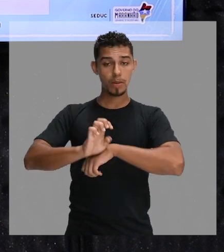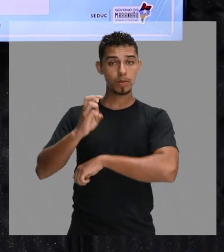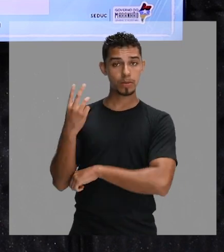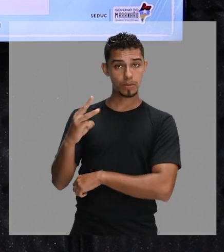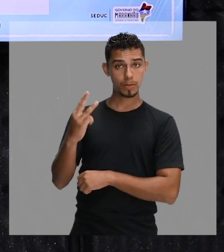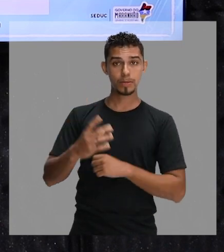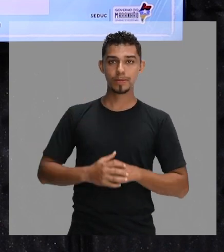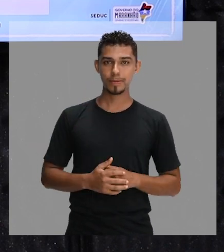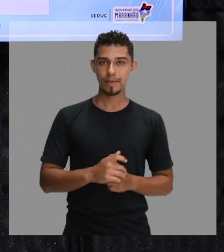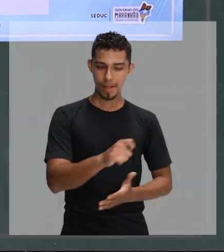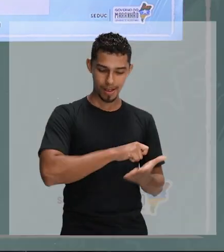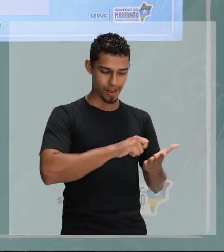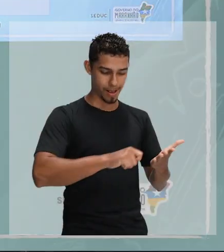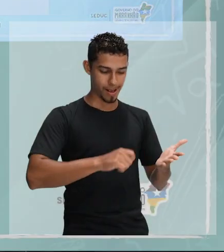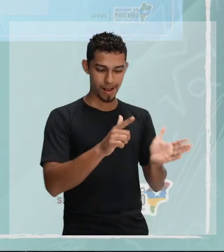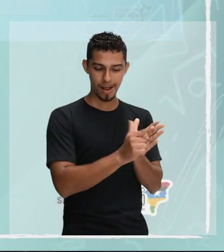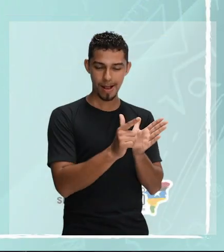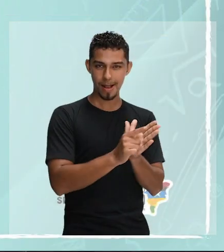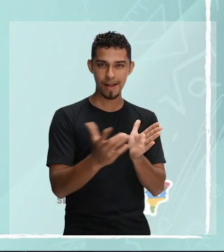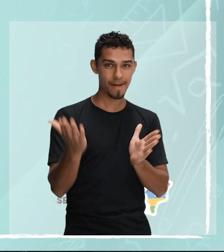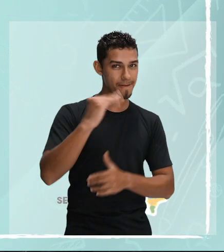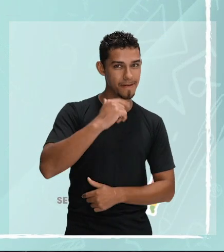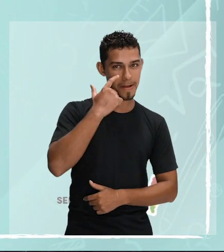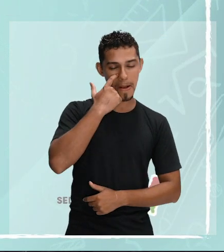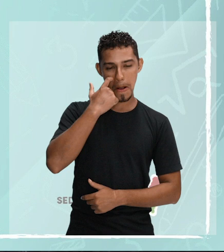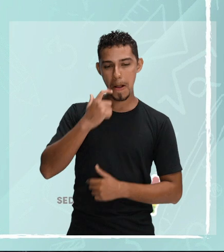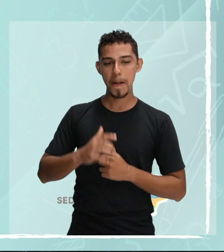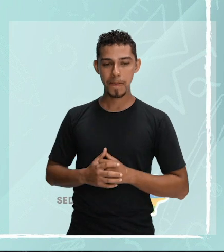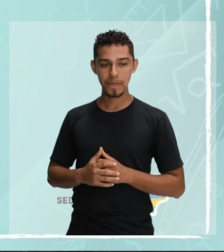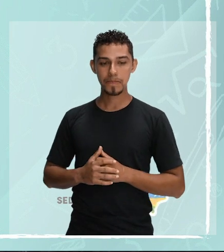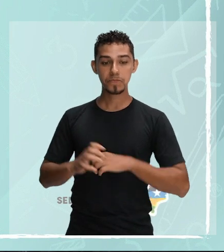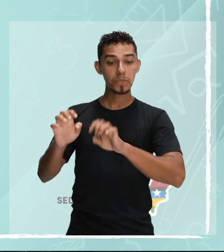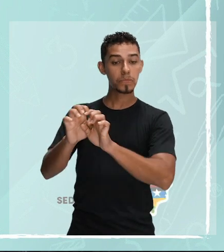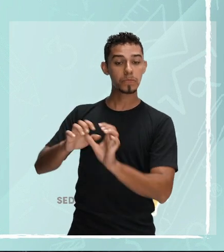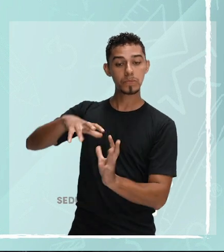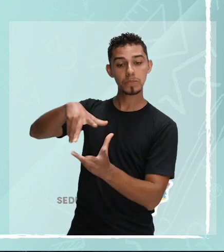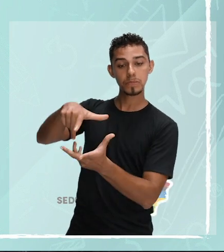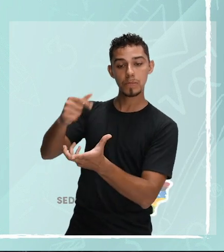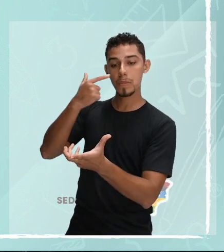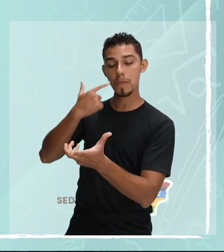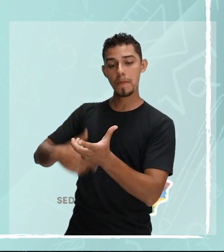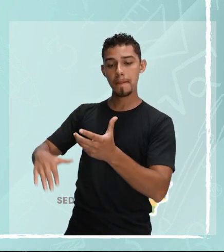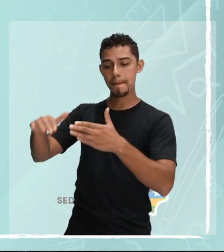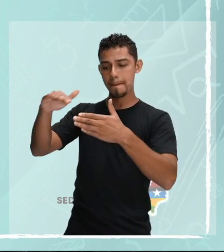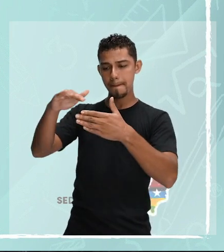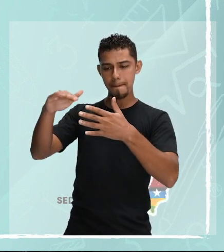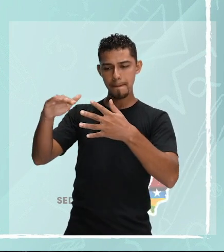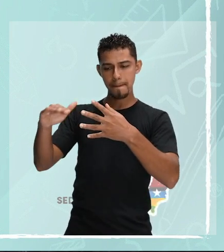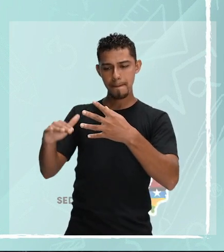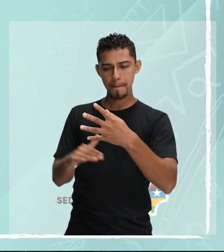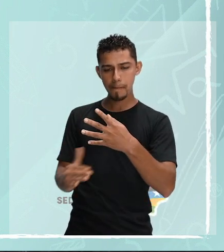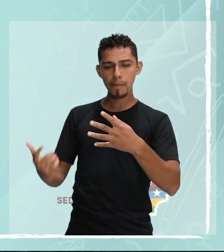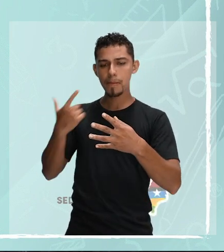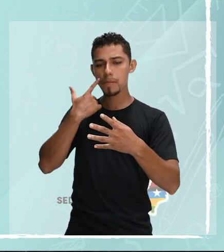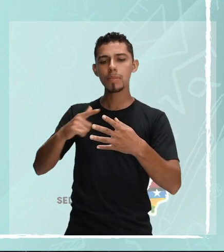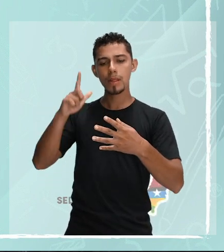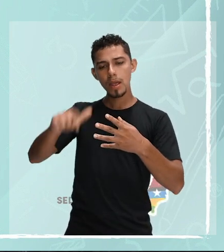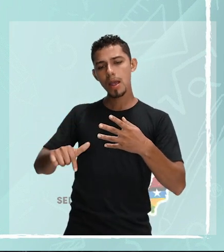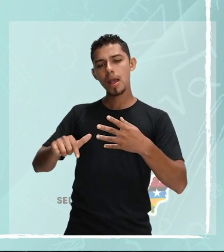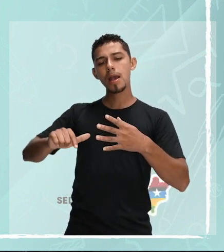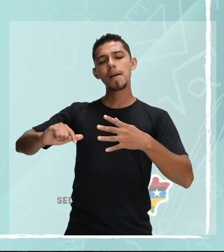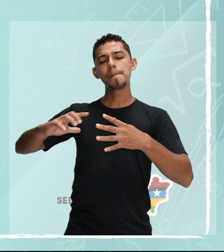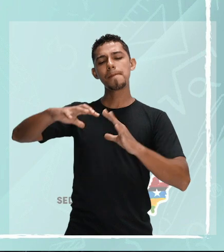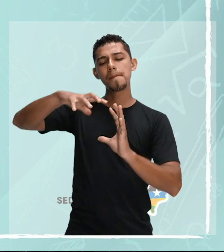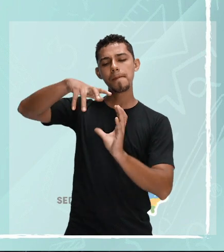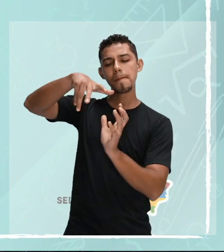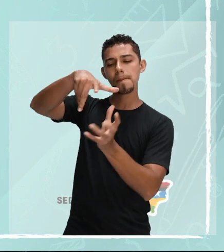Primeiro, a estrutura da Terra. O relevo são as diversas formas da superfície terrestre.